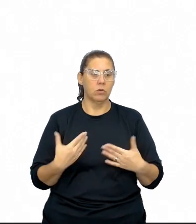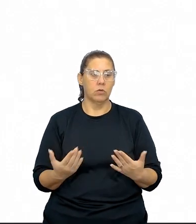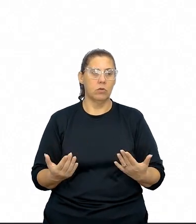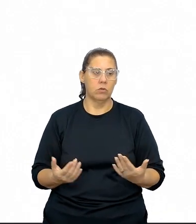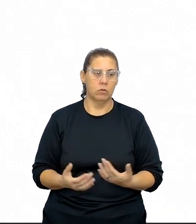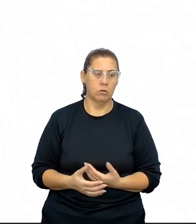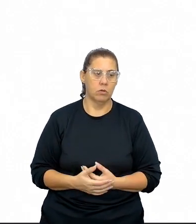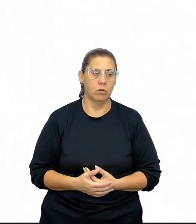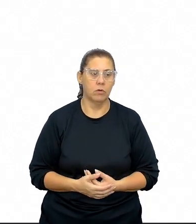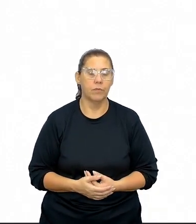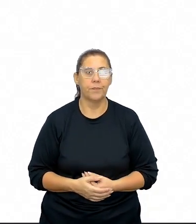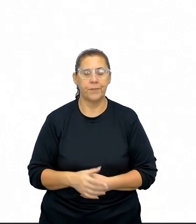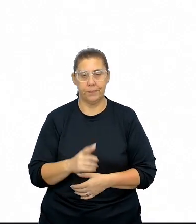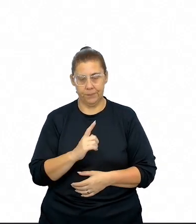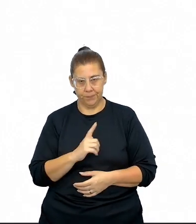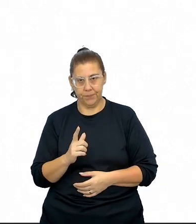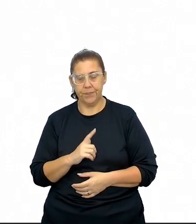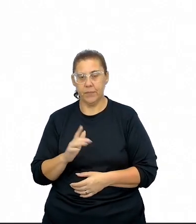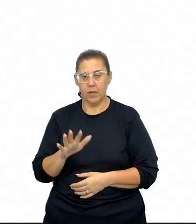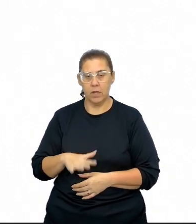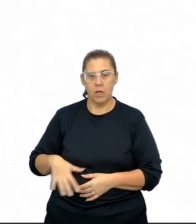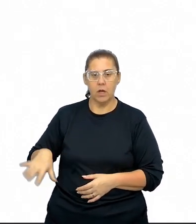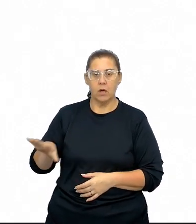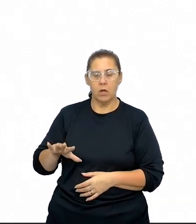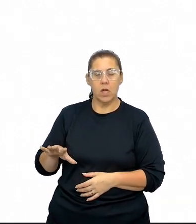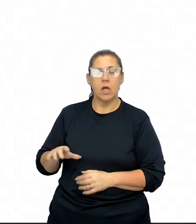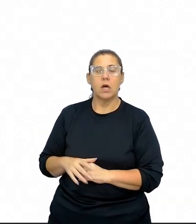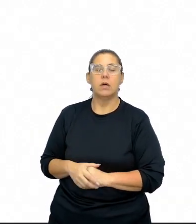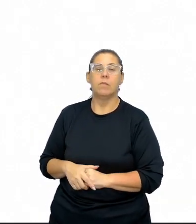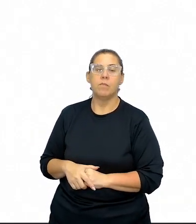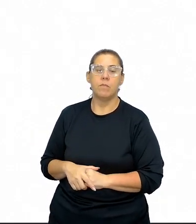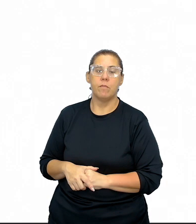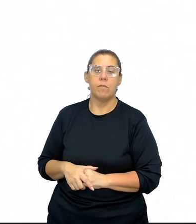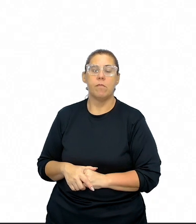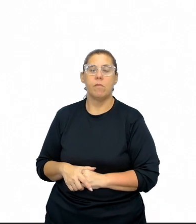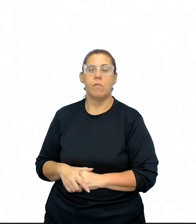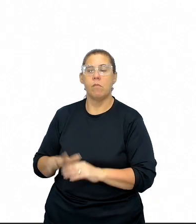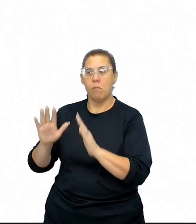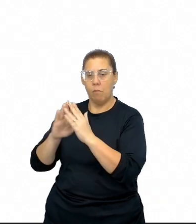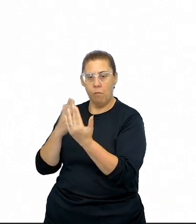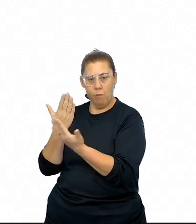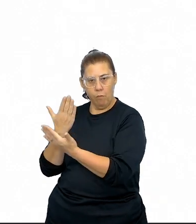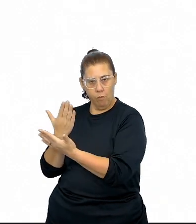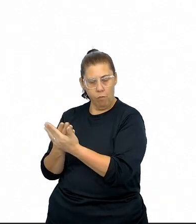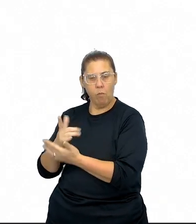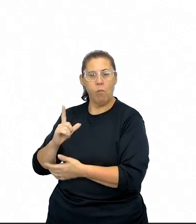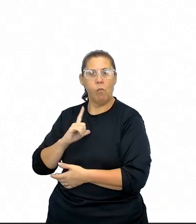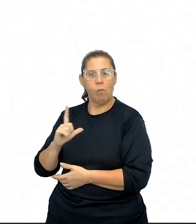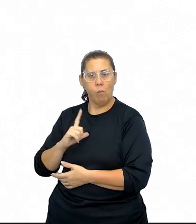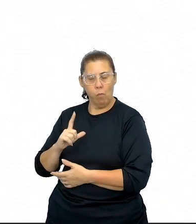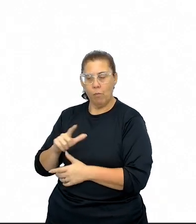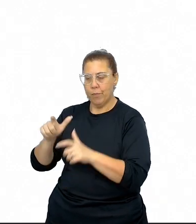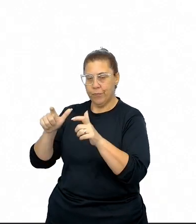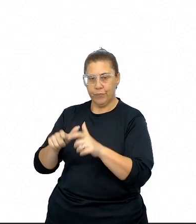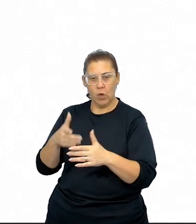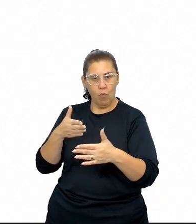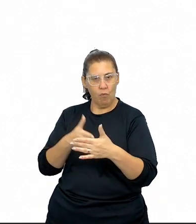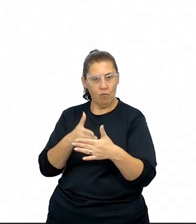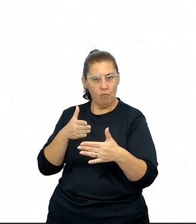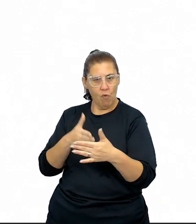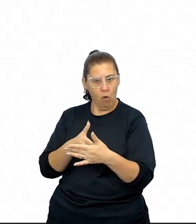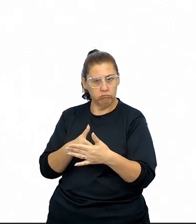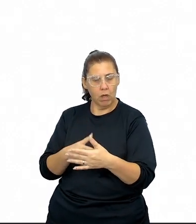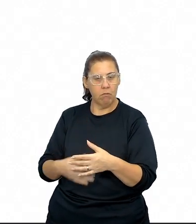nossos referenciais, aqui em específico Saceron, né, a escola se situa em um lugar de fronteira cultural,